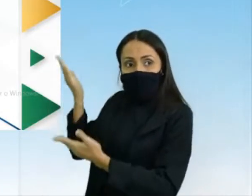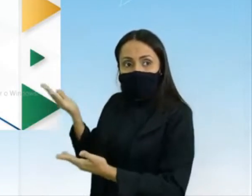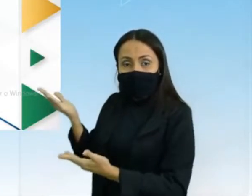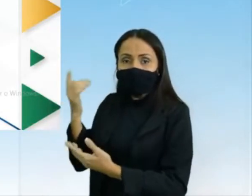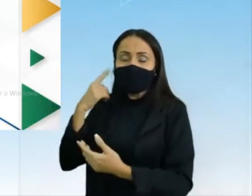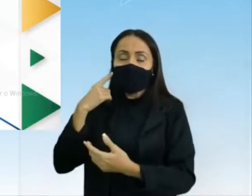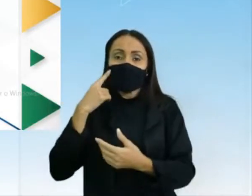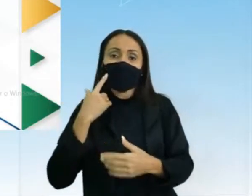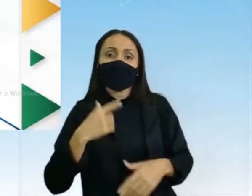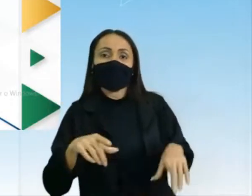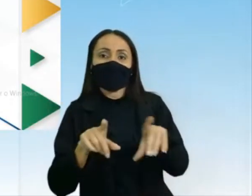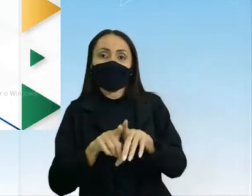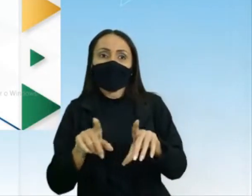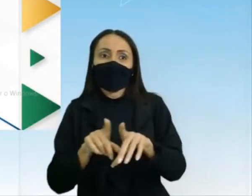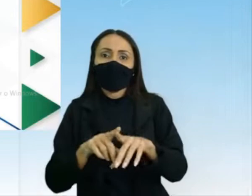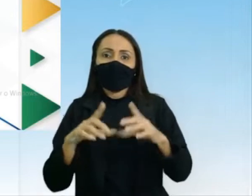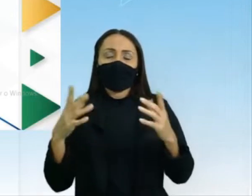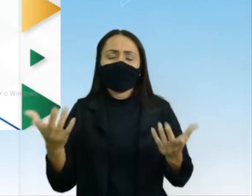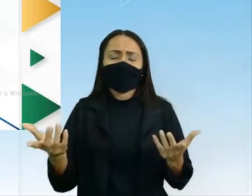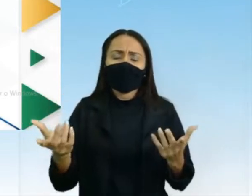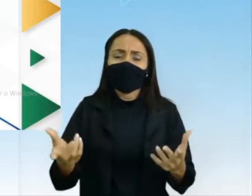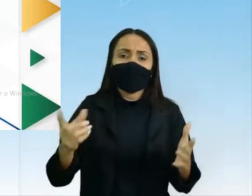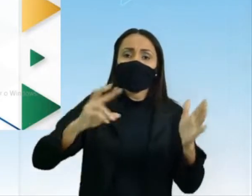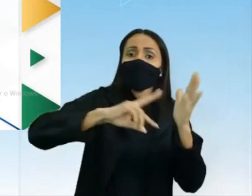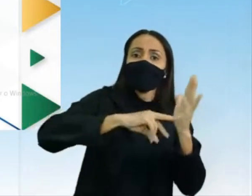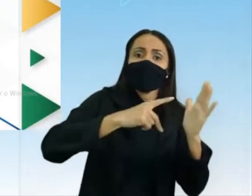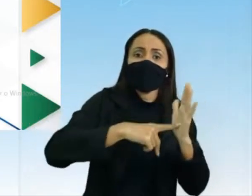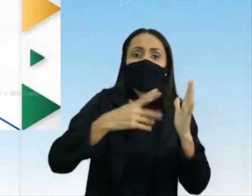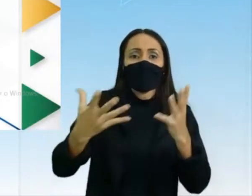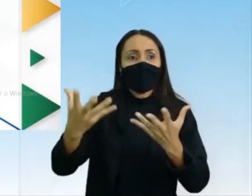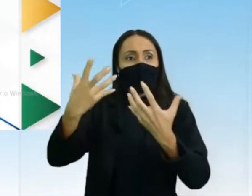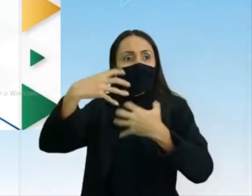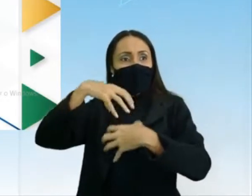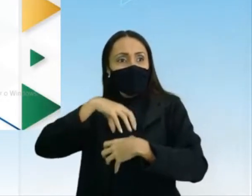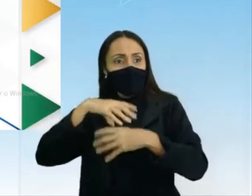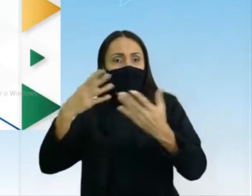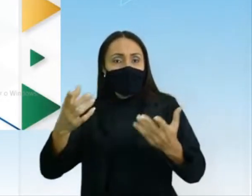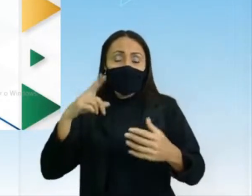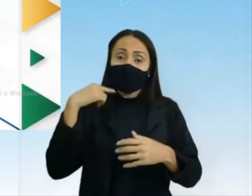e observar o sentido que emerge dele.